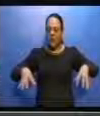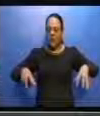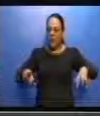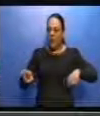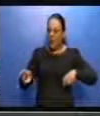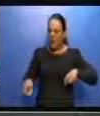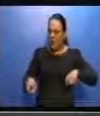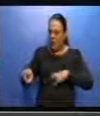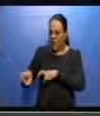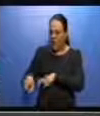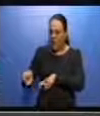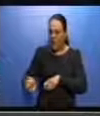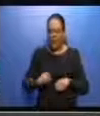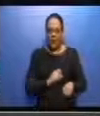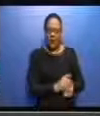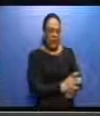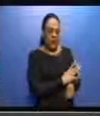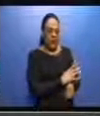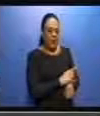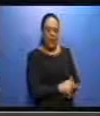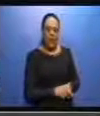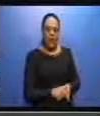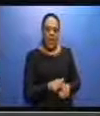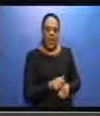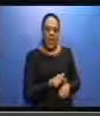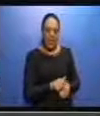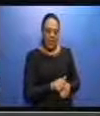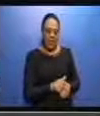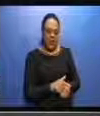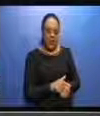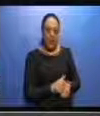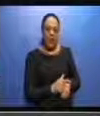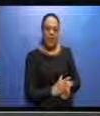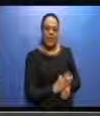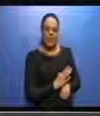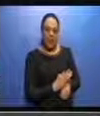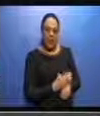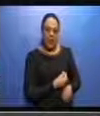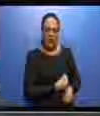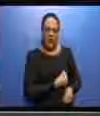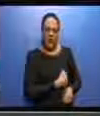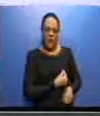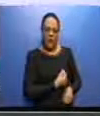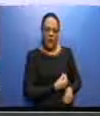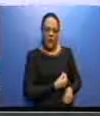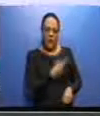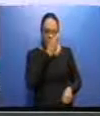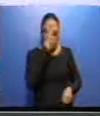um aumento da quantidade de pessoas vivendo em zona urbana